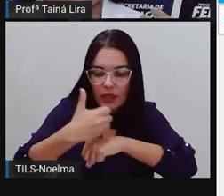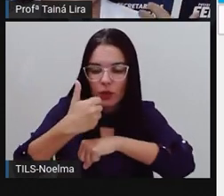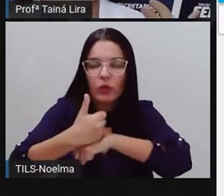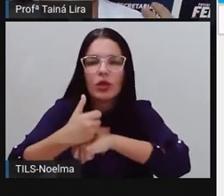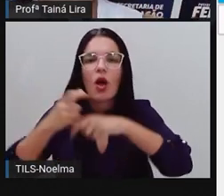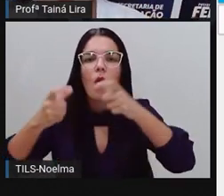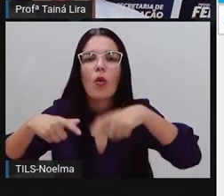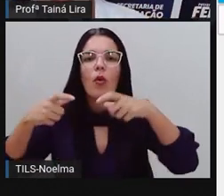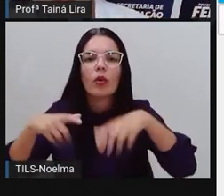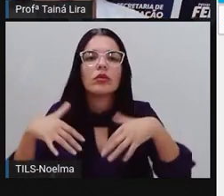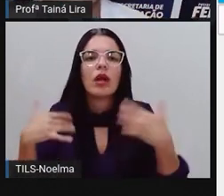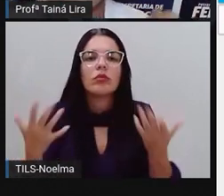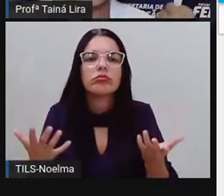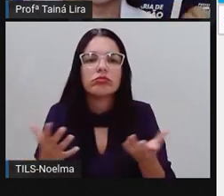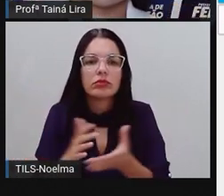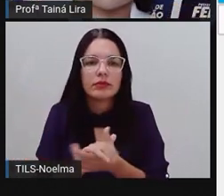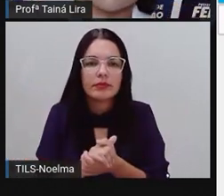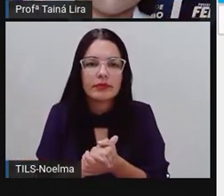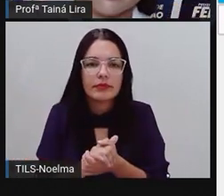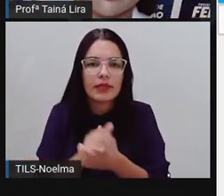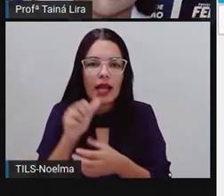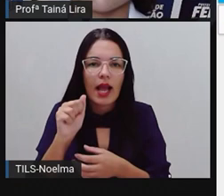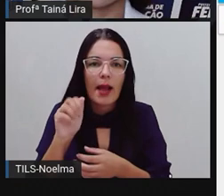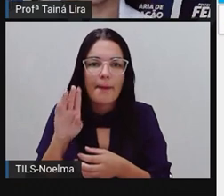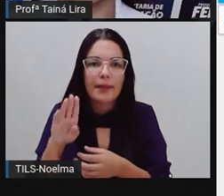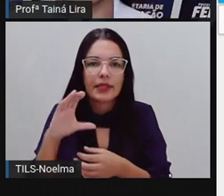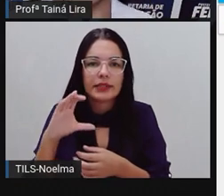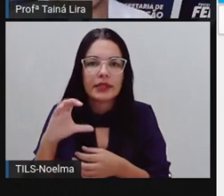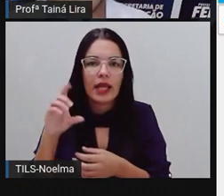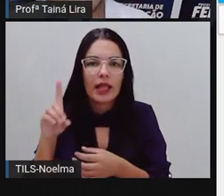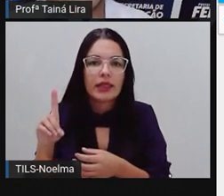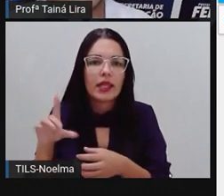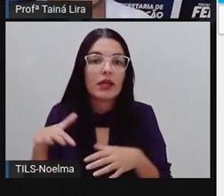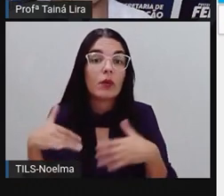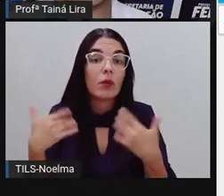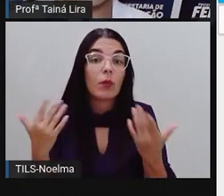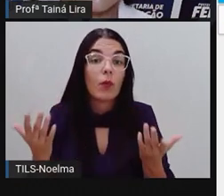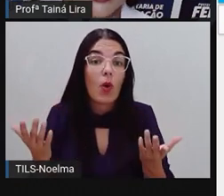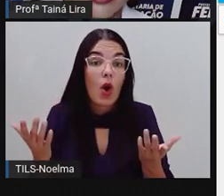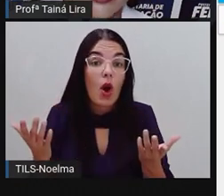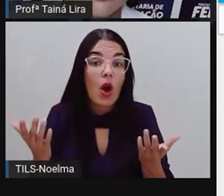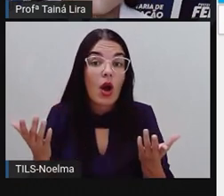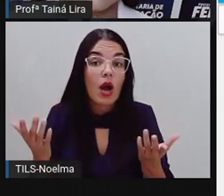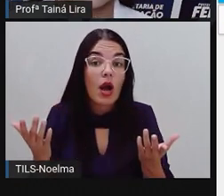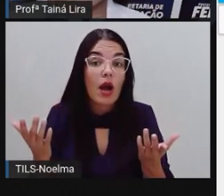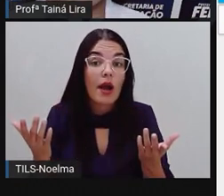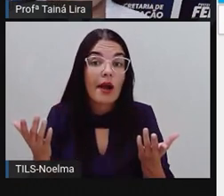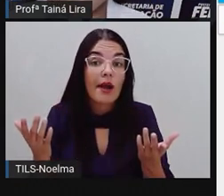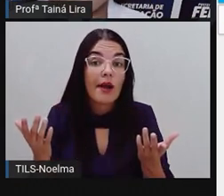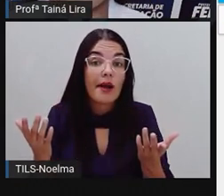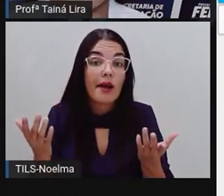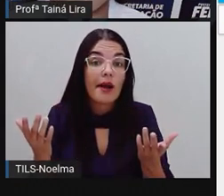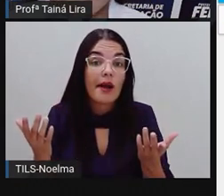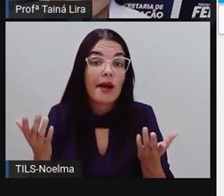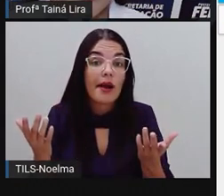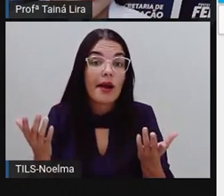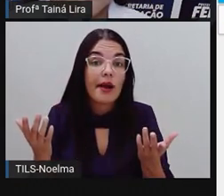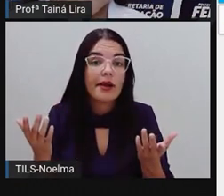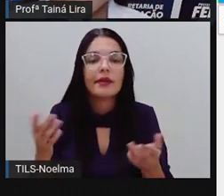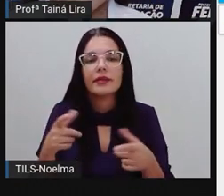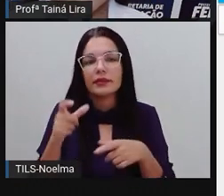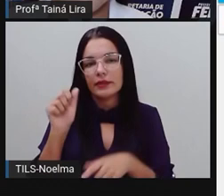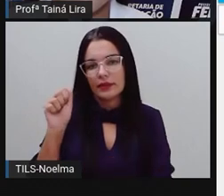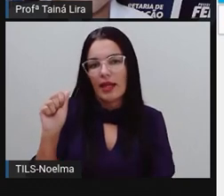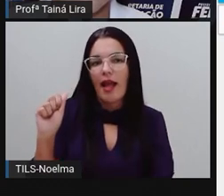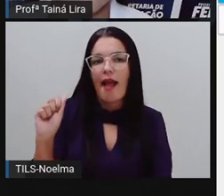onde ele Zinho era para os quilombos para as aldeias para Senzala sou para os Vilas eles iam lá para